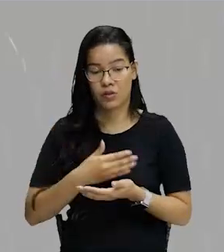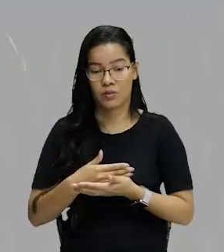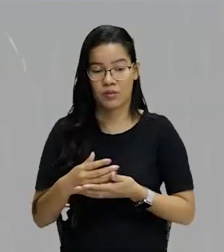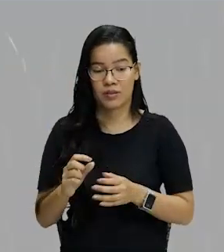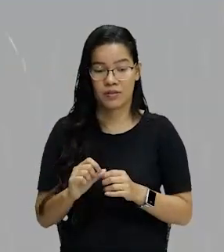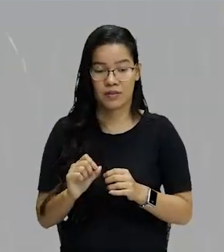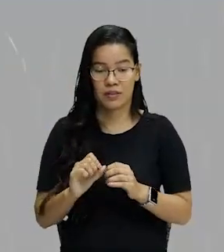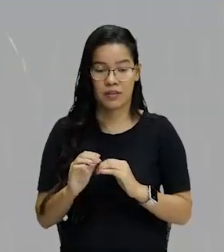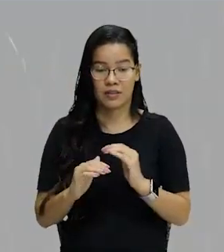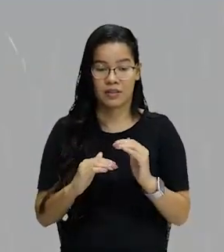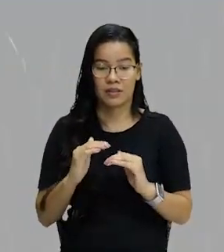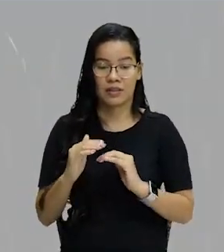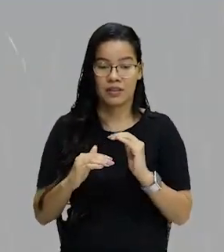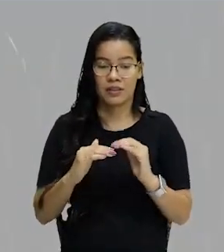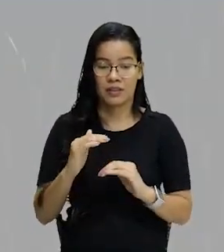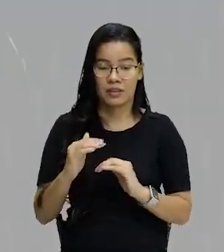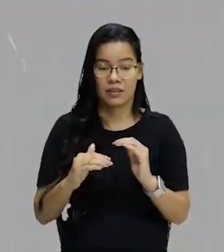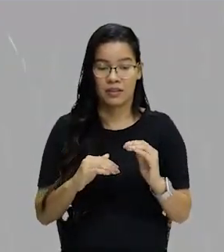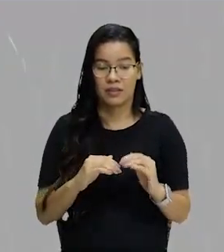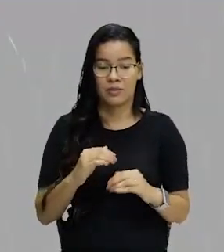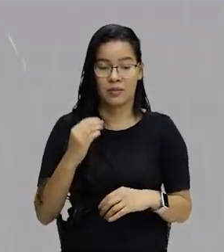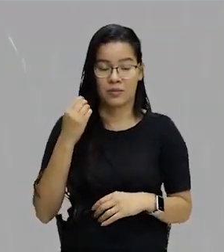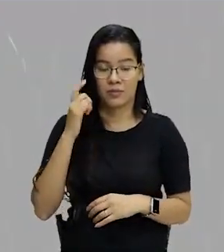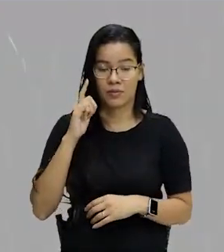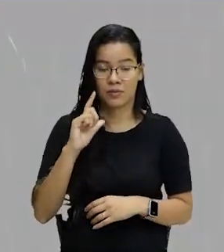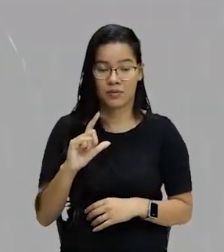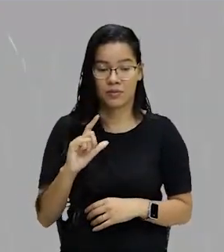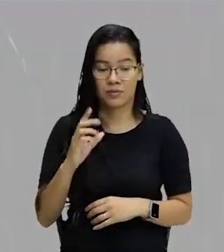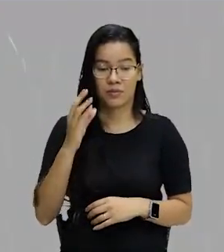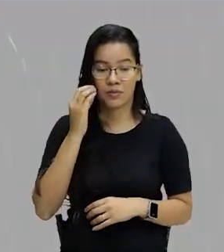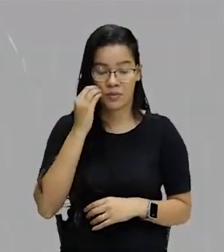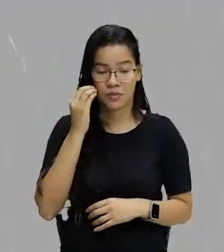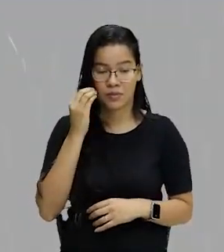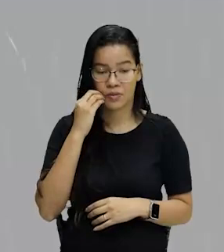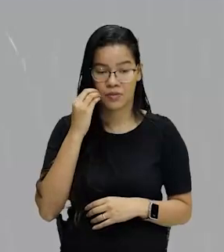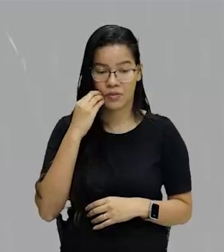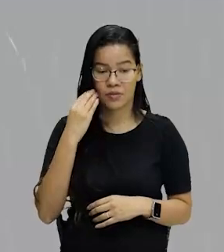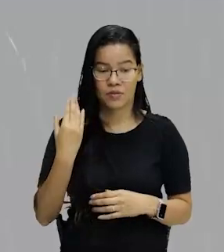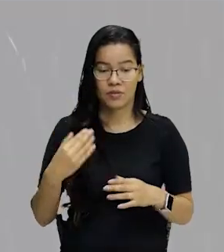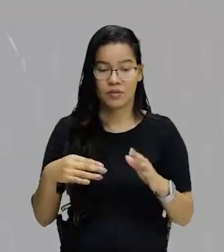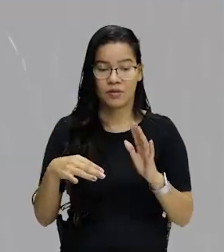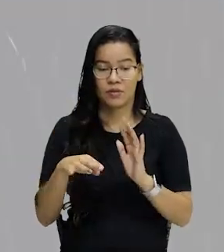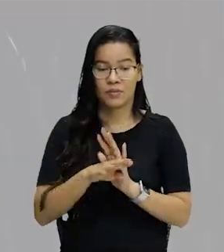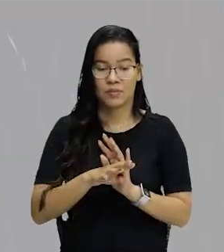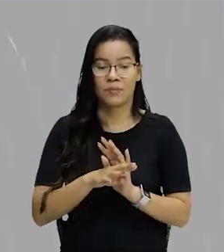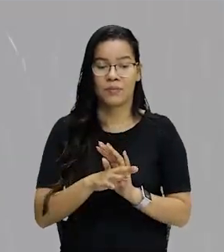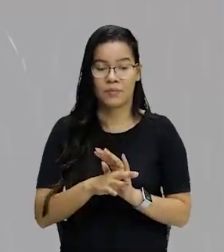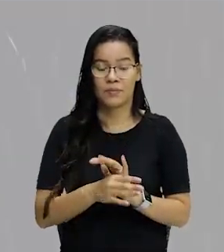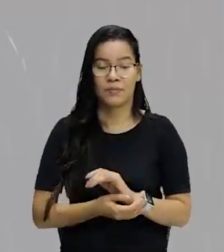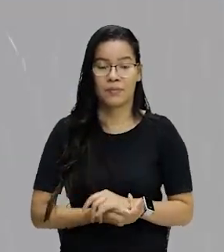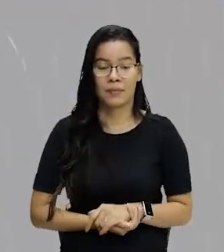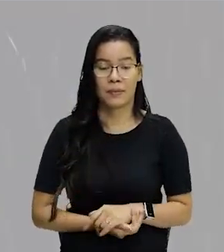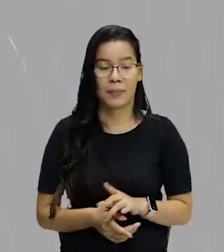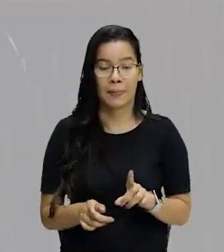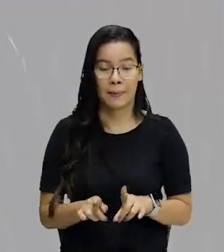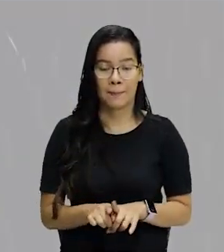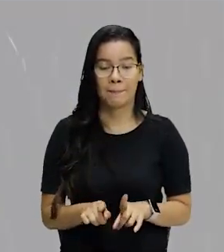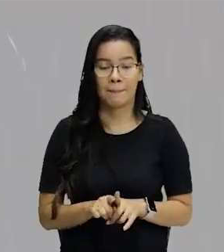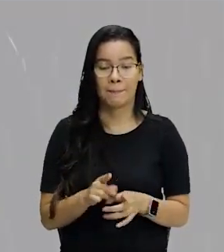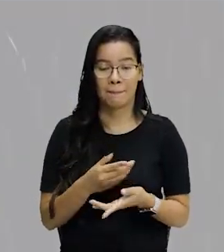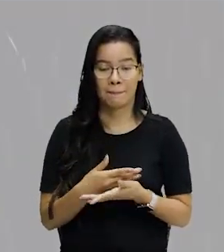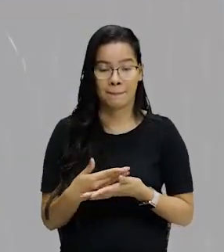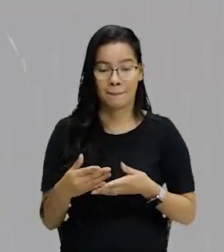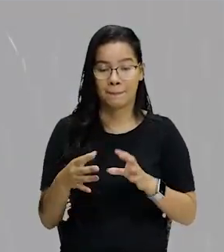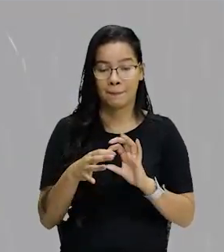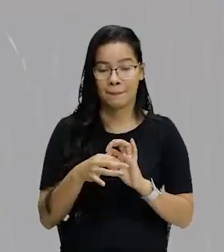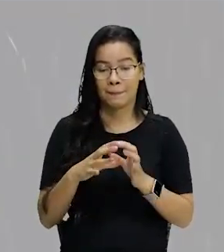fazer a escalada, a ter as suas pegadas ali para tentar chegar ao ponto máximo dessa parede. E estreou nos Jogos